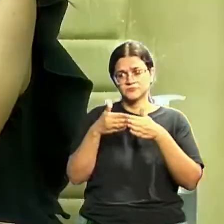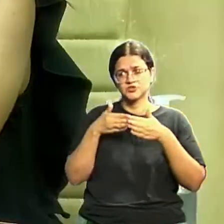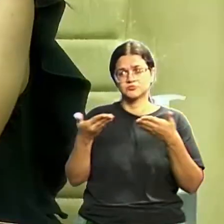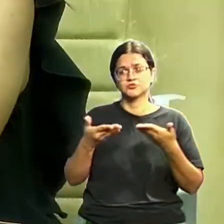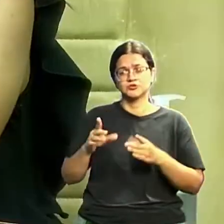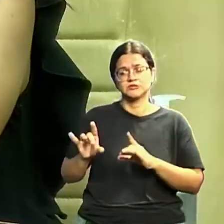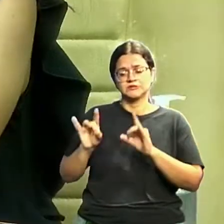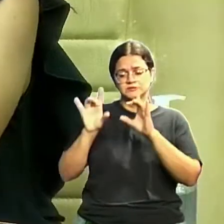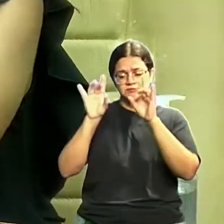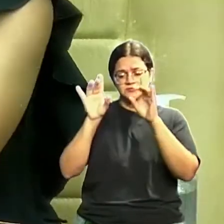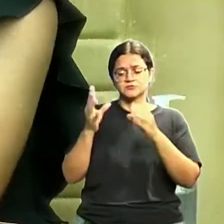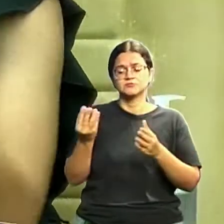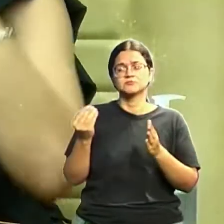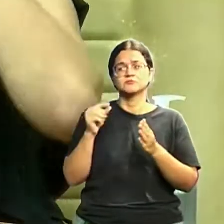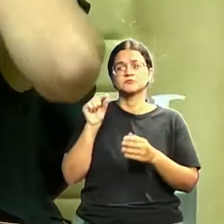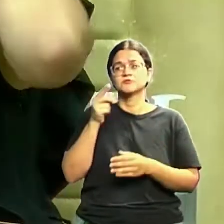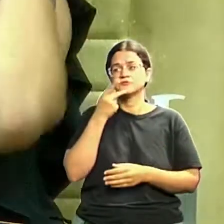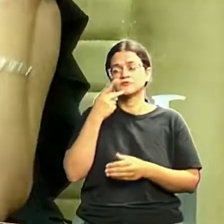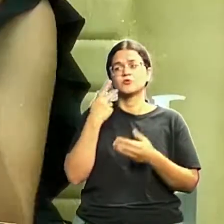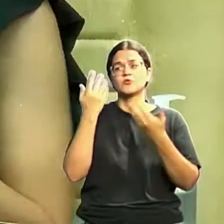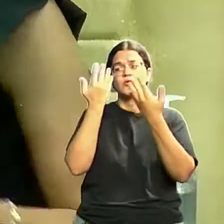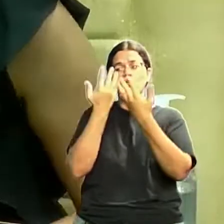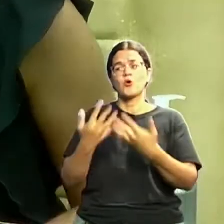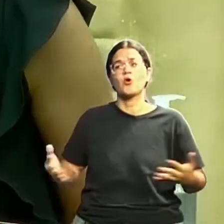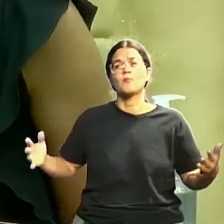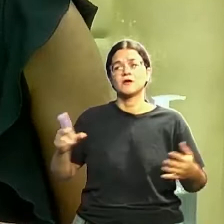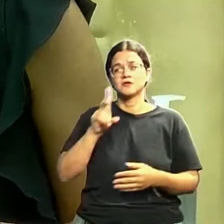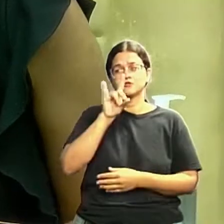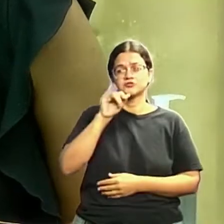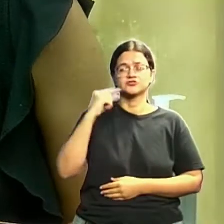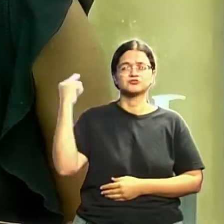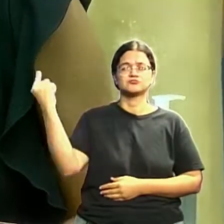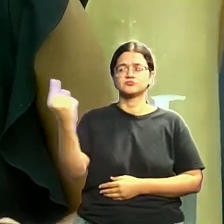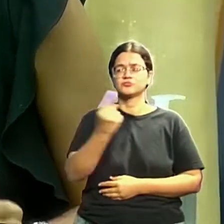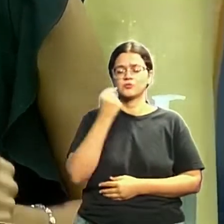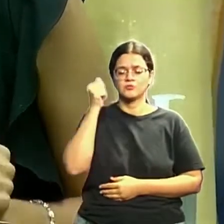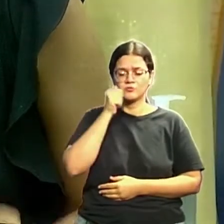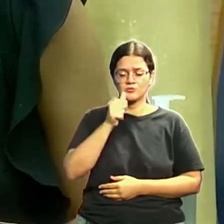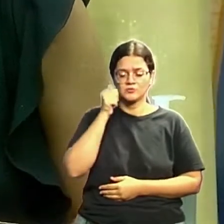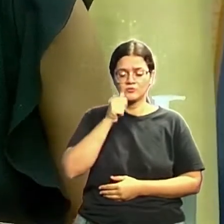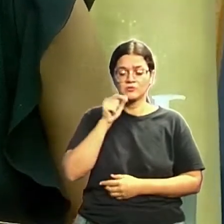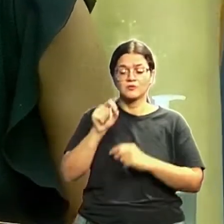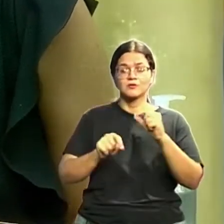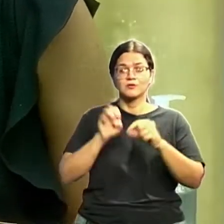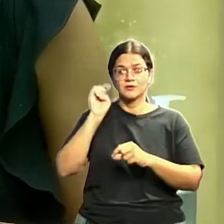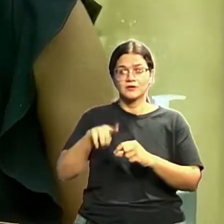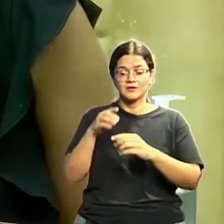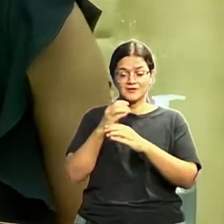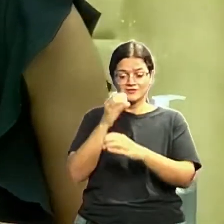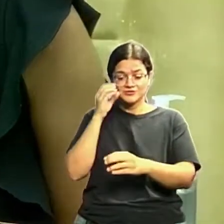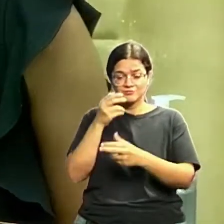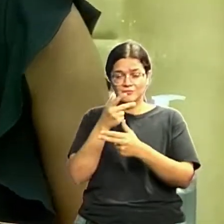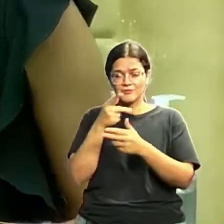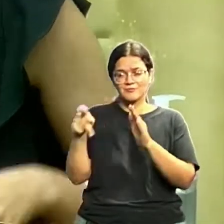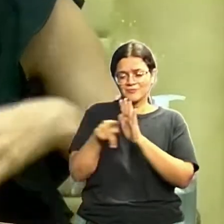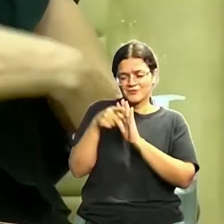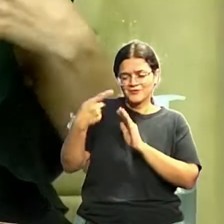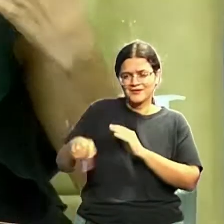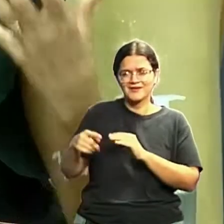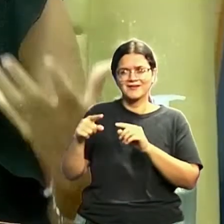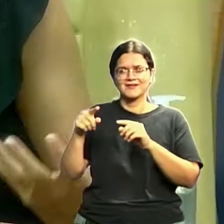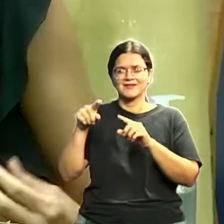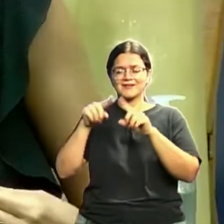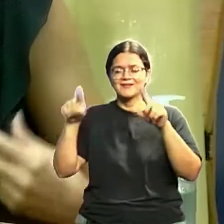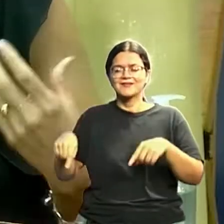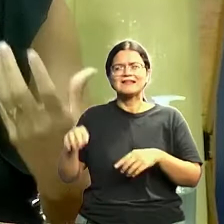essa casa, para, inclusive, a comemoração do Dia Internacional da Mulher, que a engenharia desta casa, todos